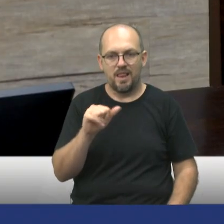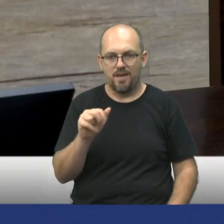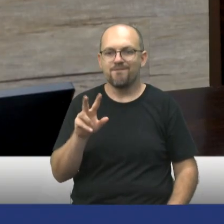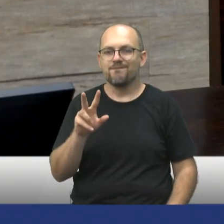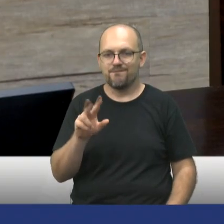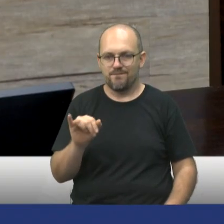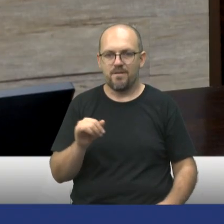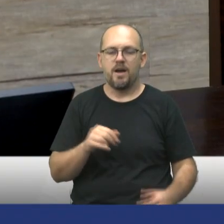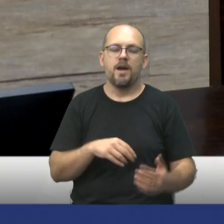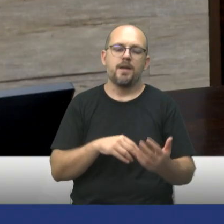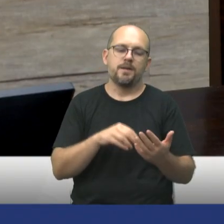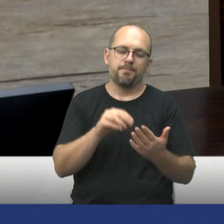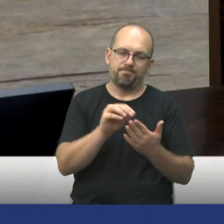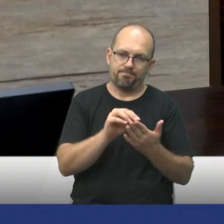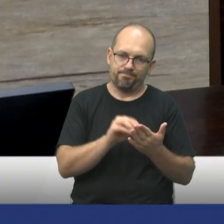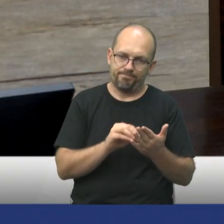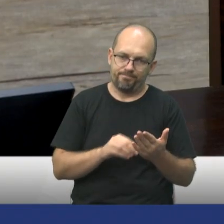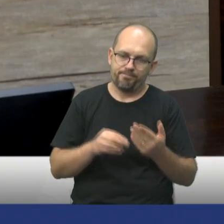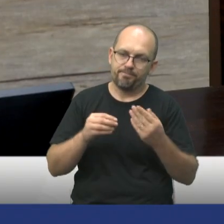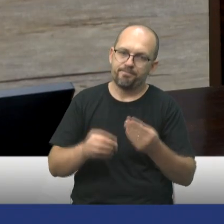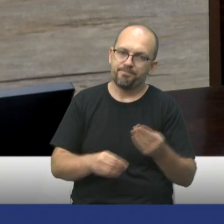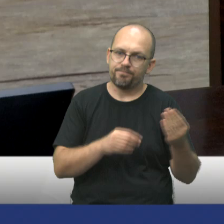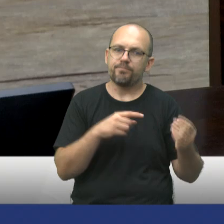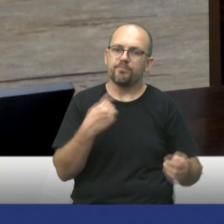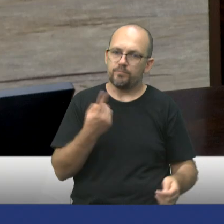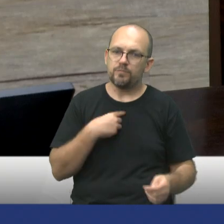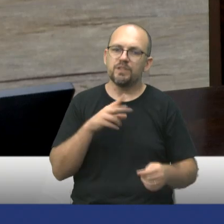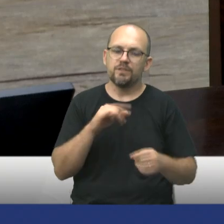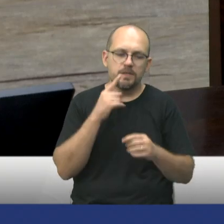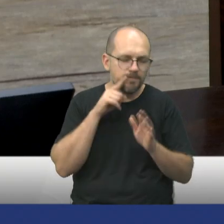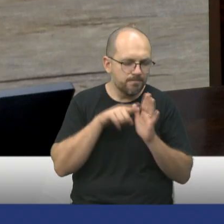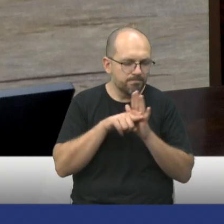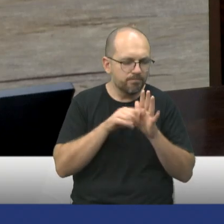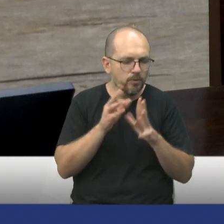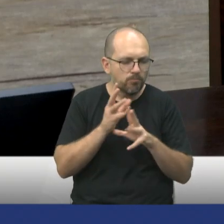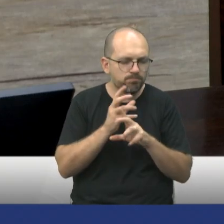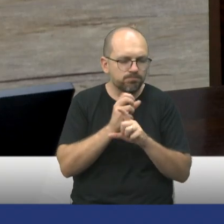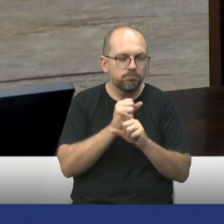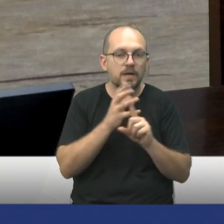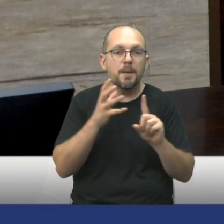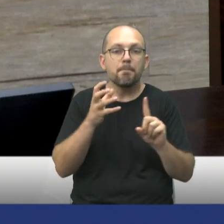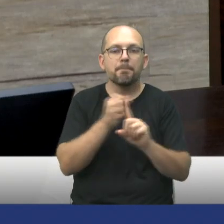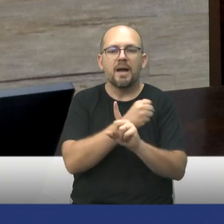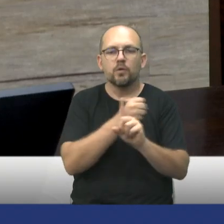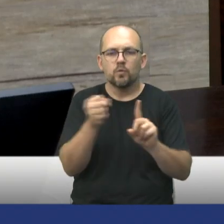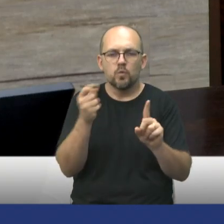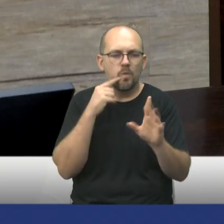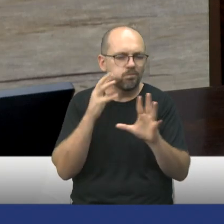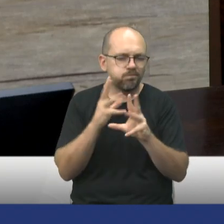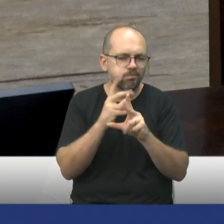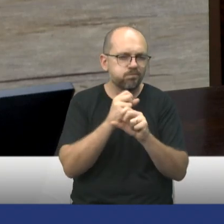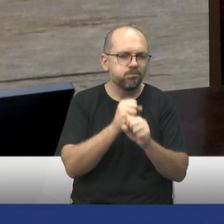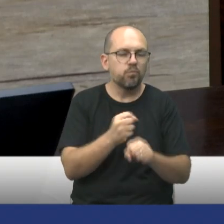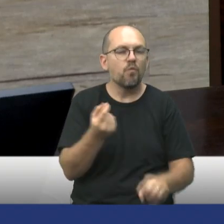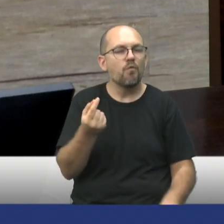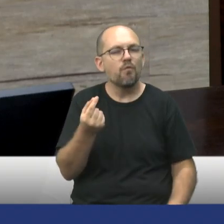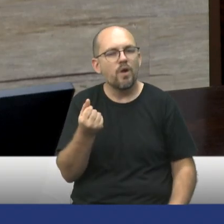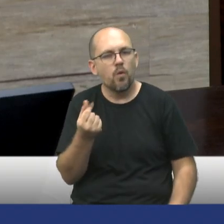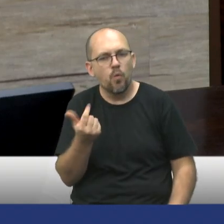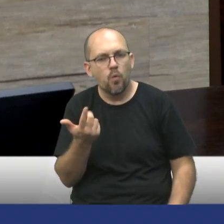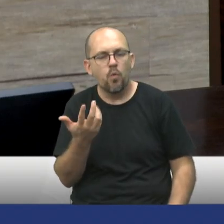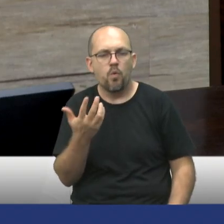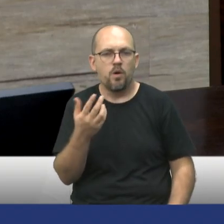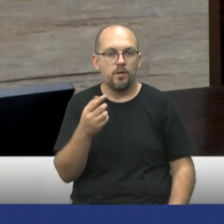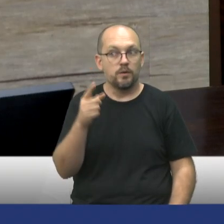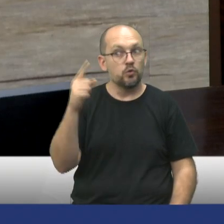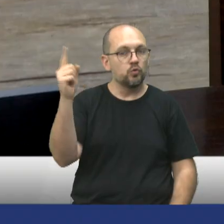fazer esse impacto que poderia, né, que pode causar aí, qual é o valor, mas todos